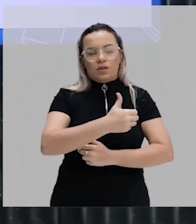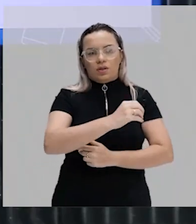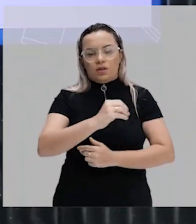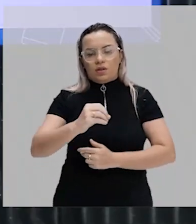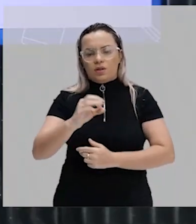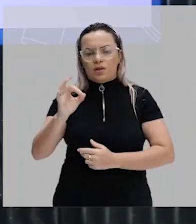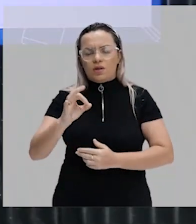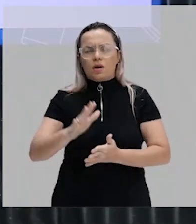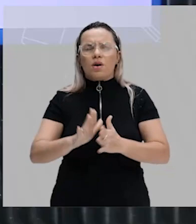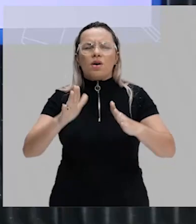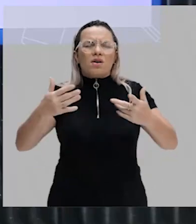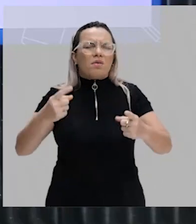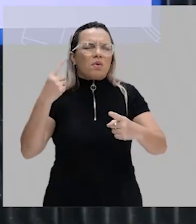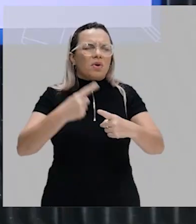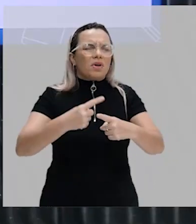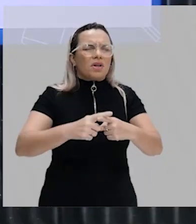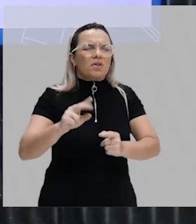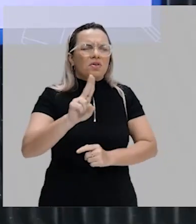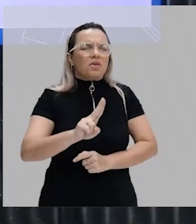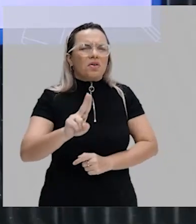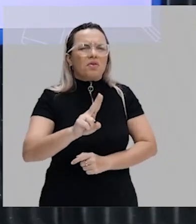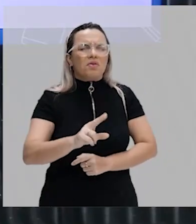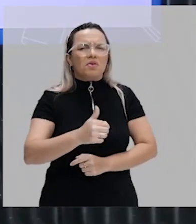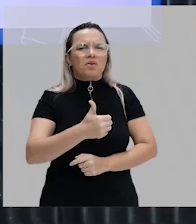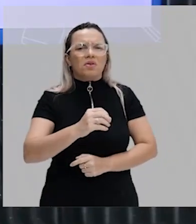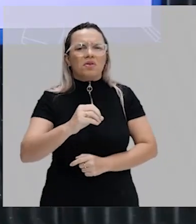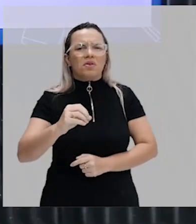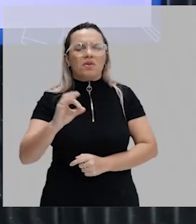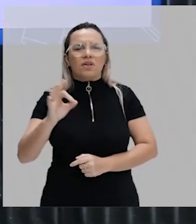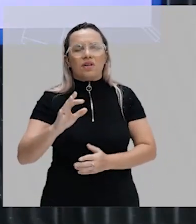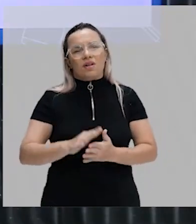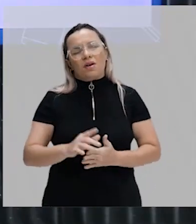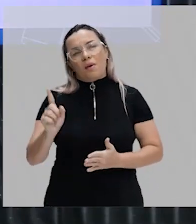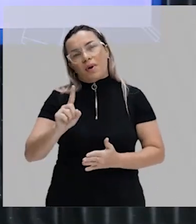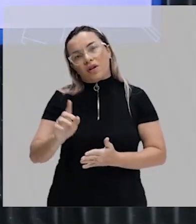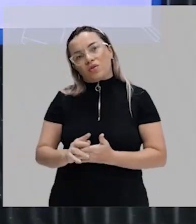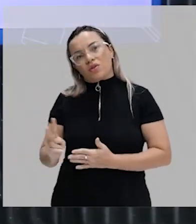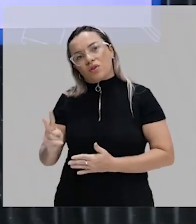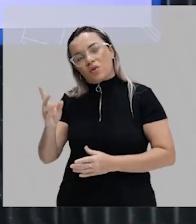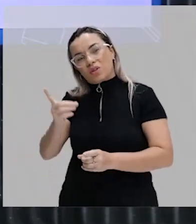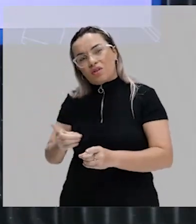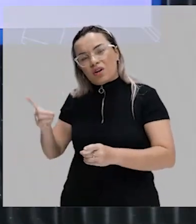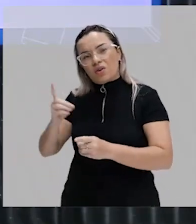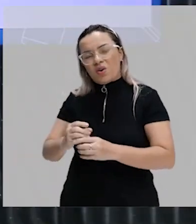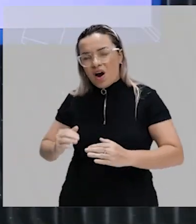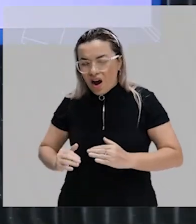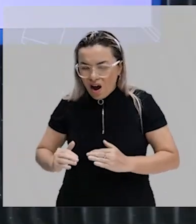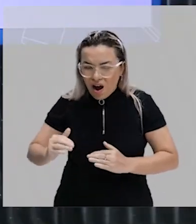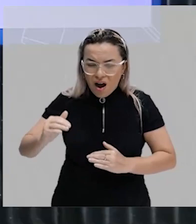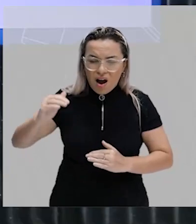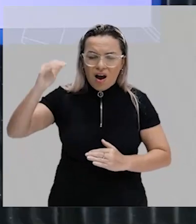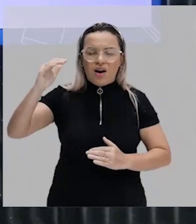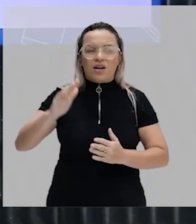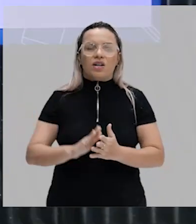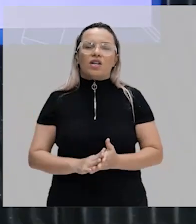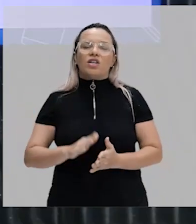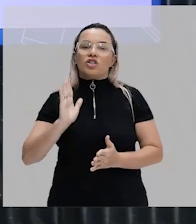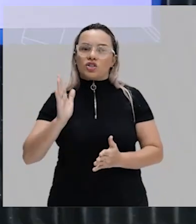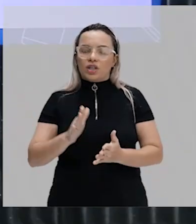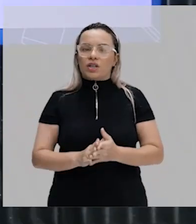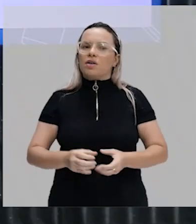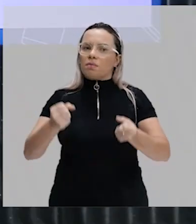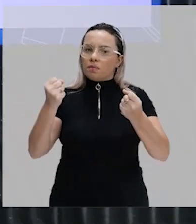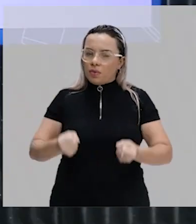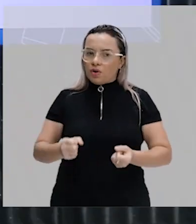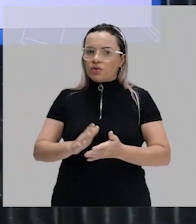não estamos usando 100%? Para não gerar valores mais altos no nosso cálculo, já que é possível fazer a divisão, tá? E aí